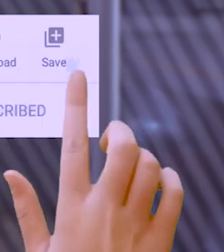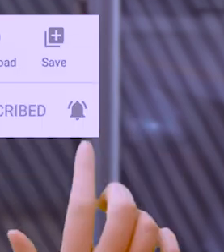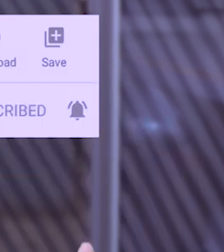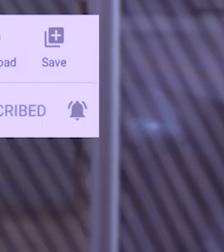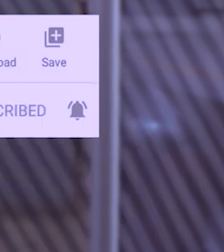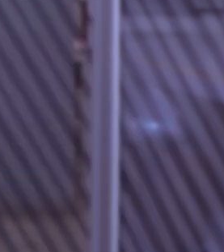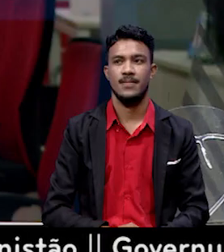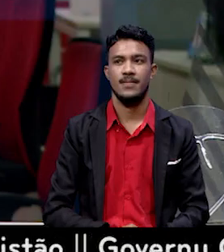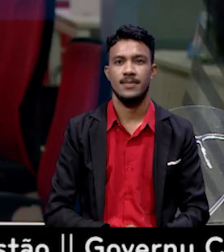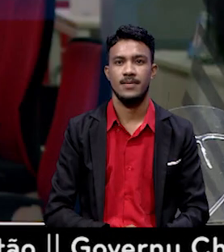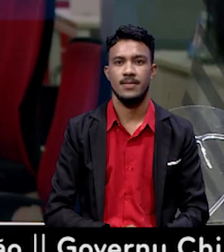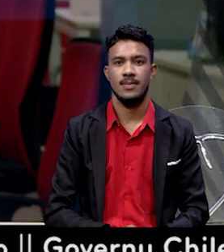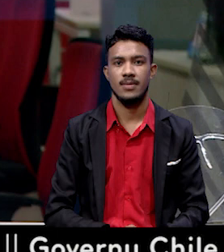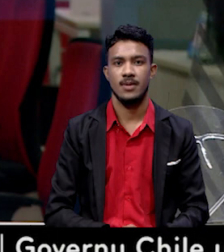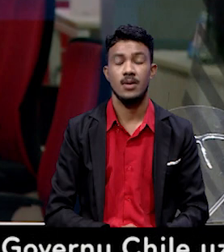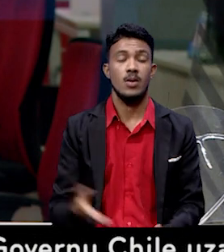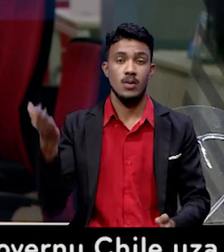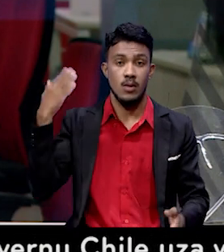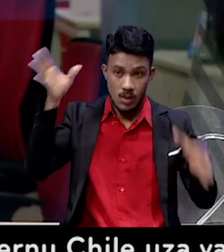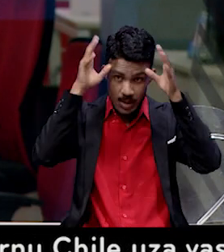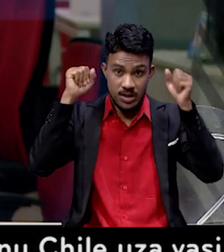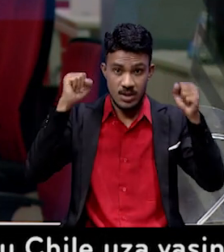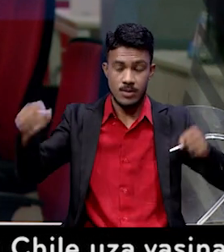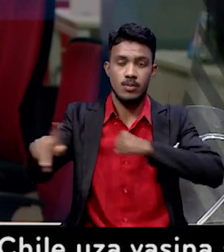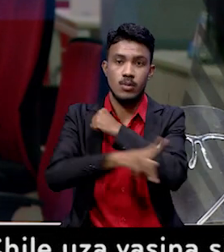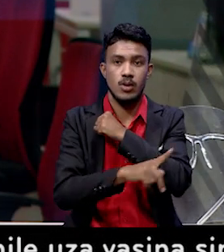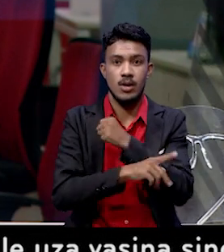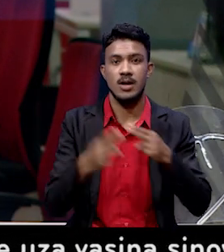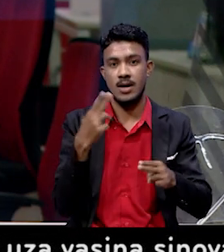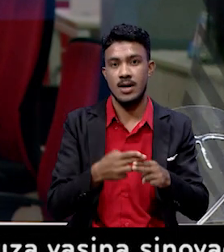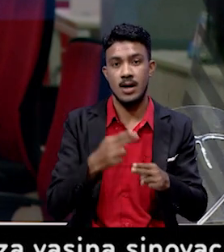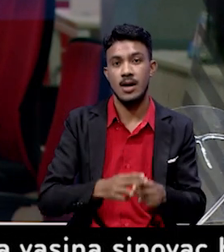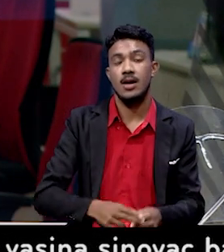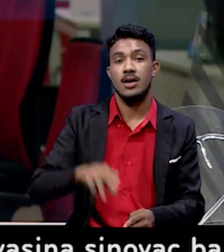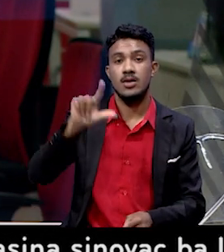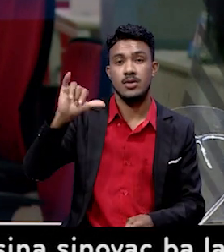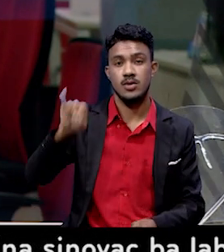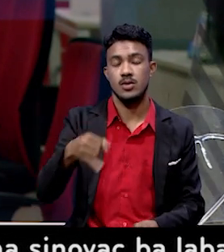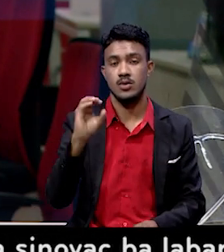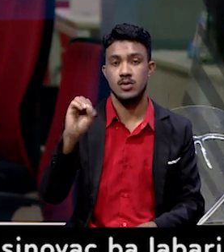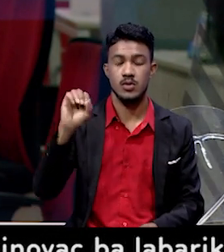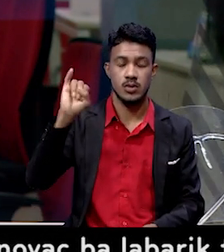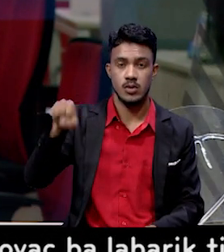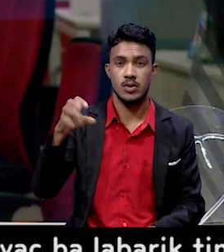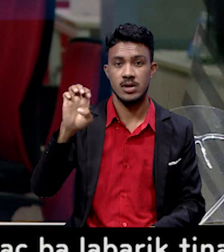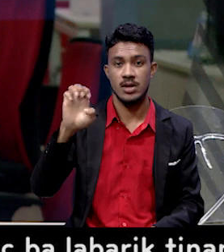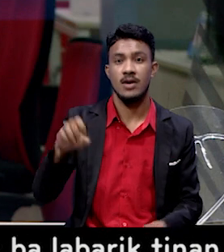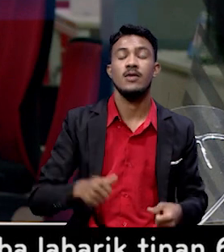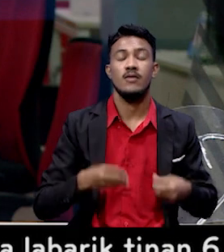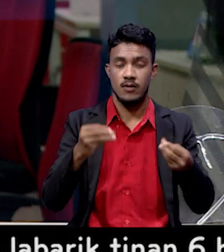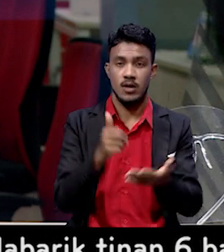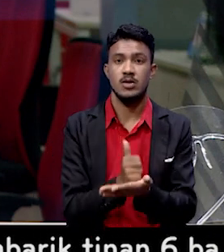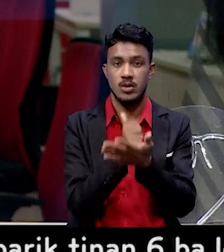de notificação. Ex-presidente da República de Portugal, José Fernando Branco Sampaio, nos contribui para Timor-Leste